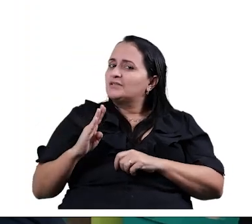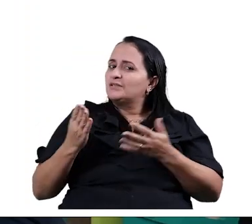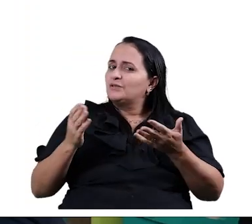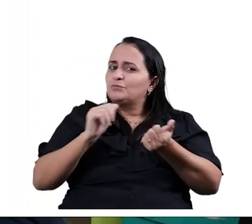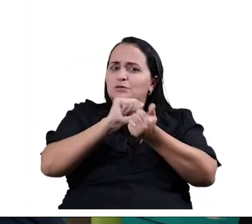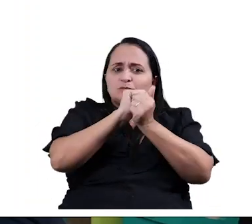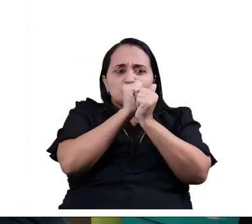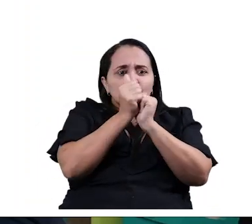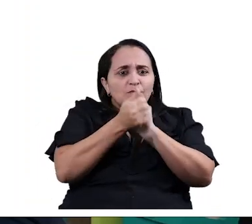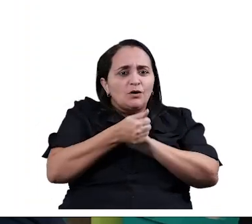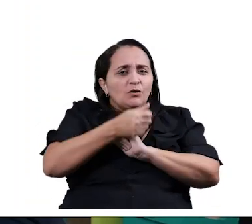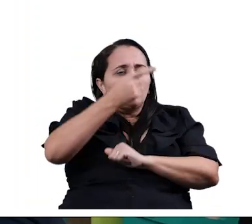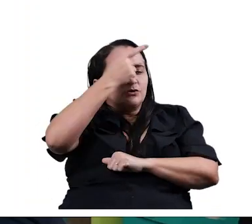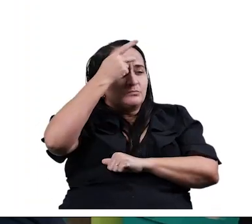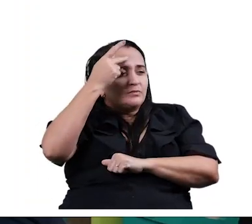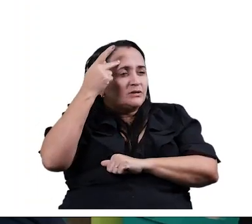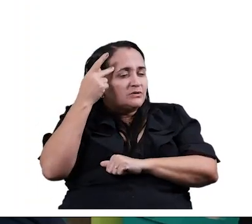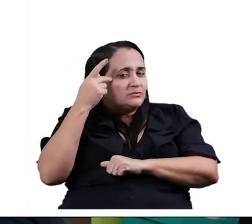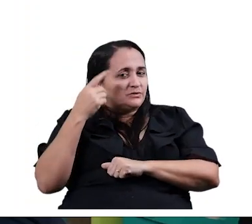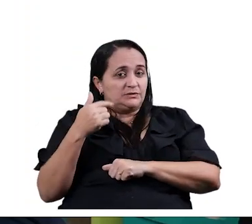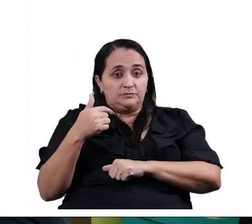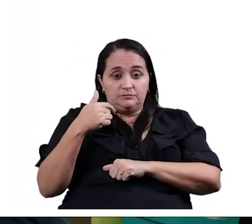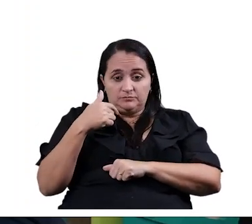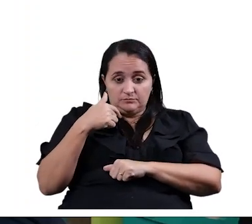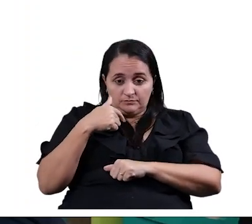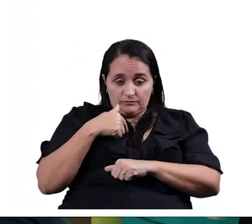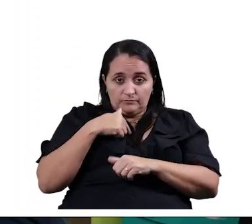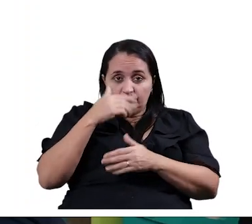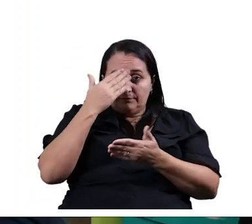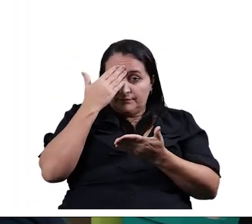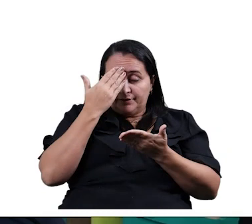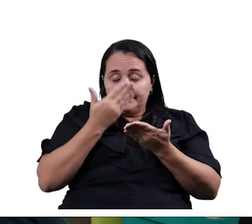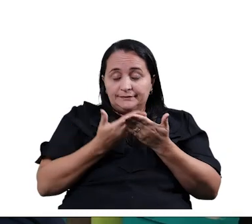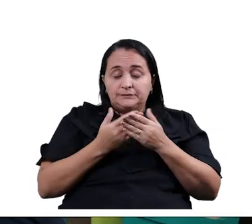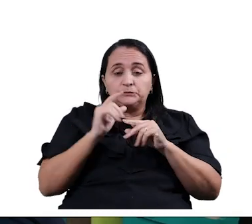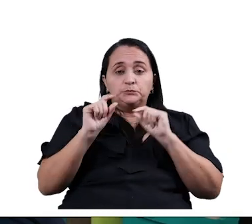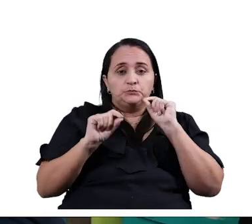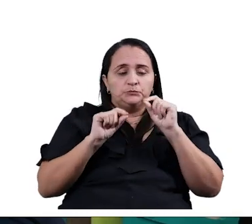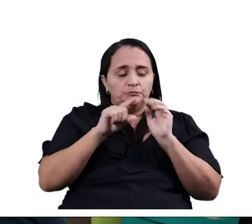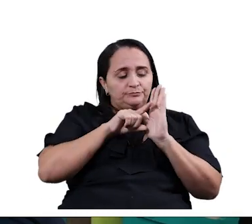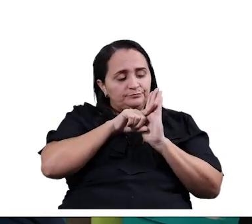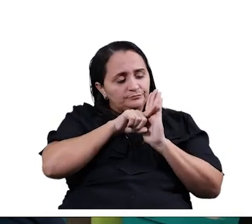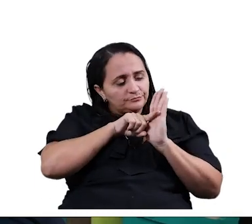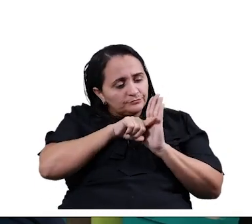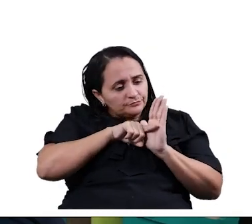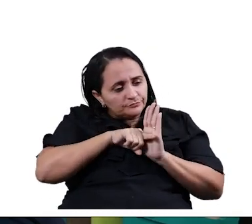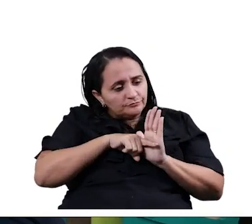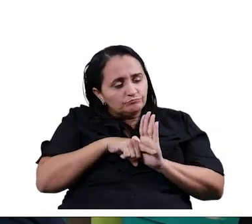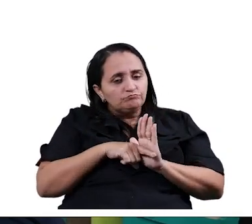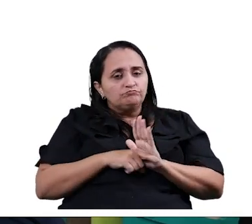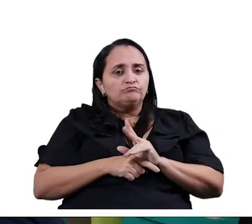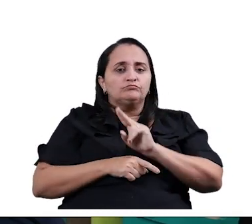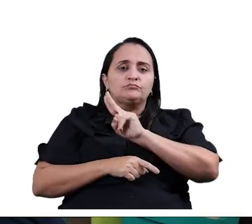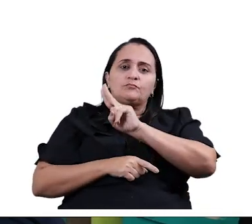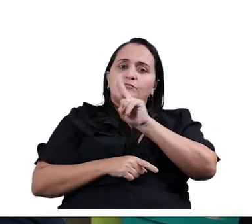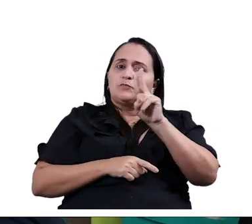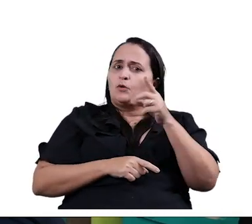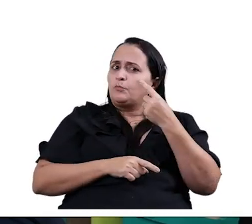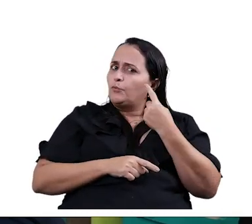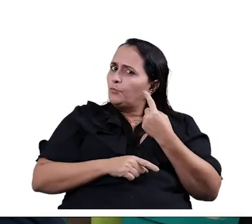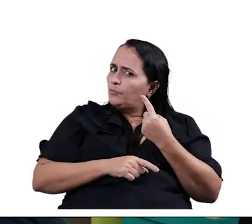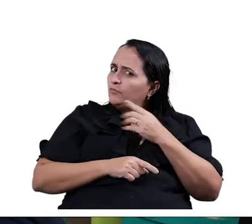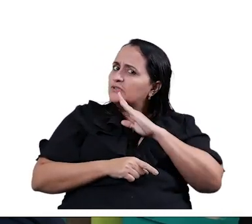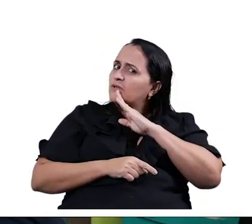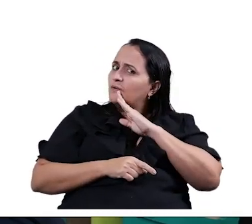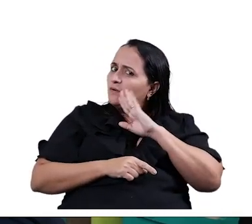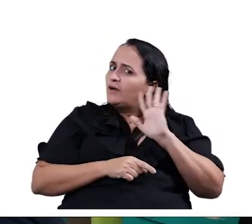Eu creio, pela pesquisa que eu fiz lá na minha escola, né, que pelo menos um nome você